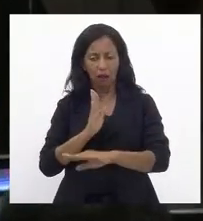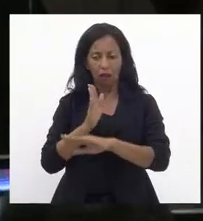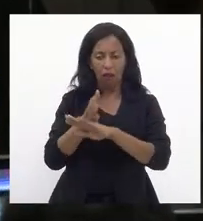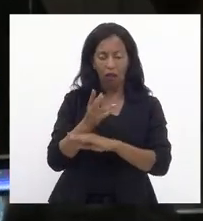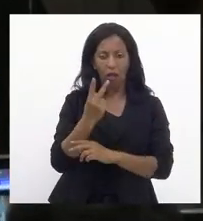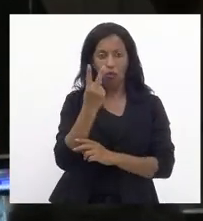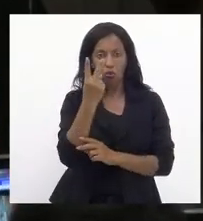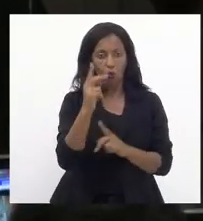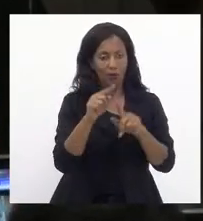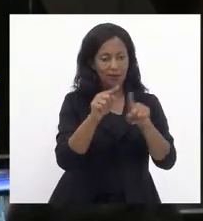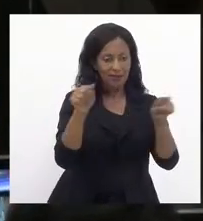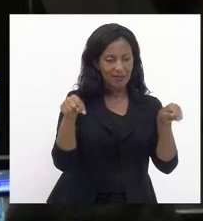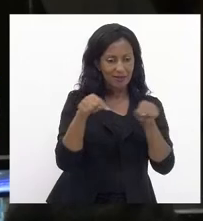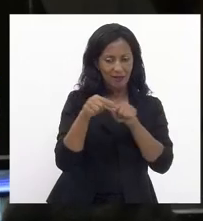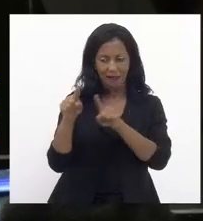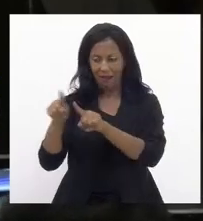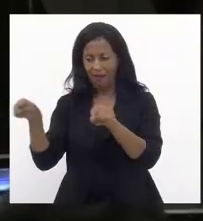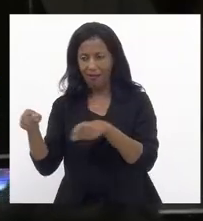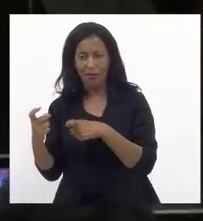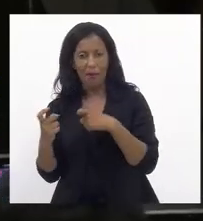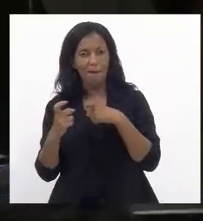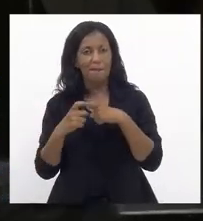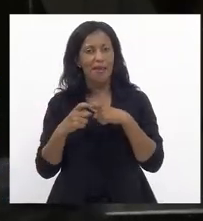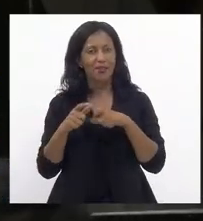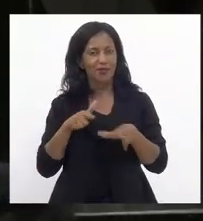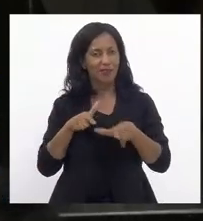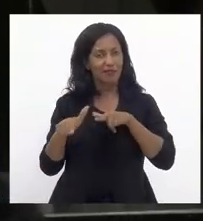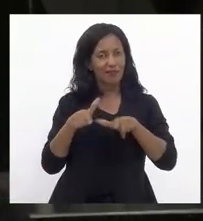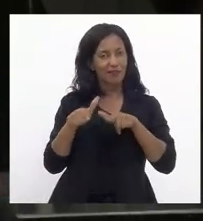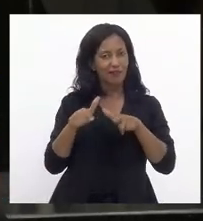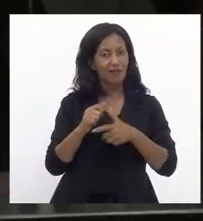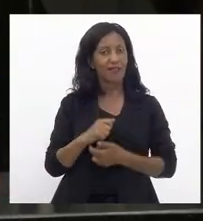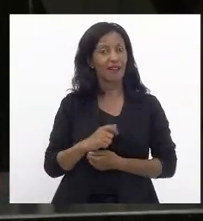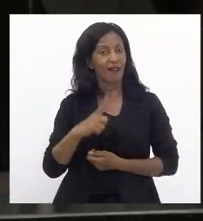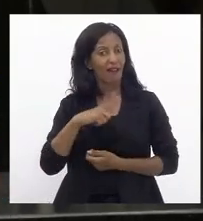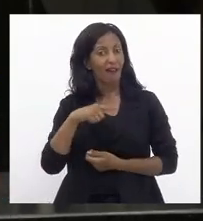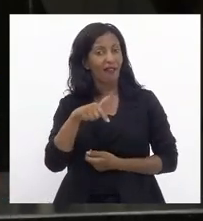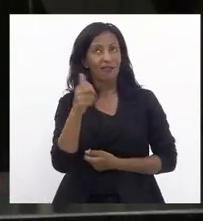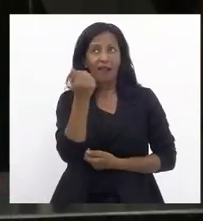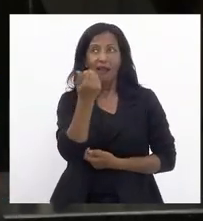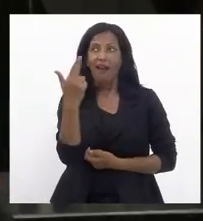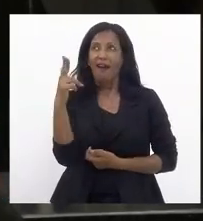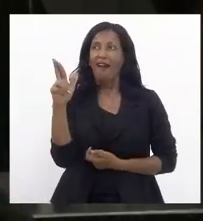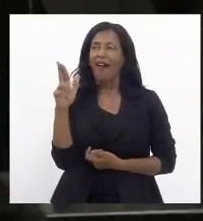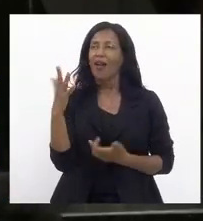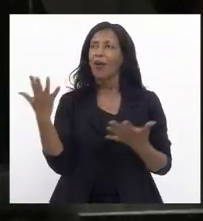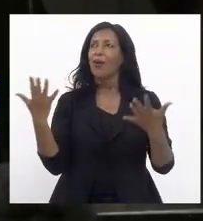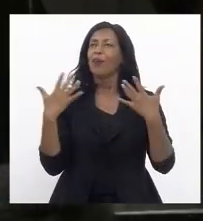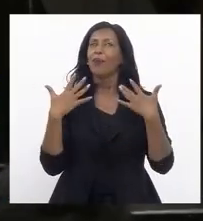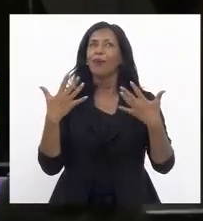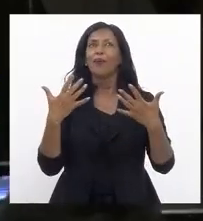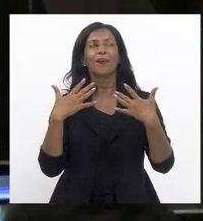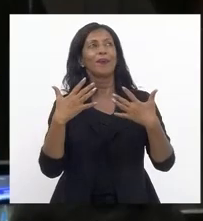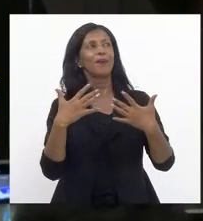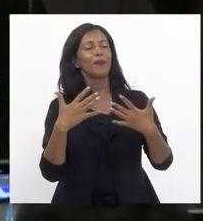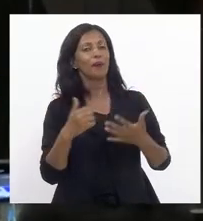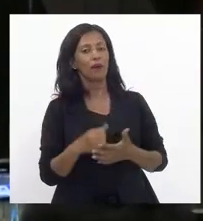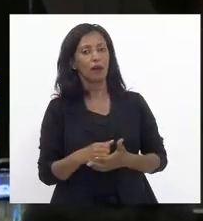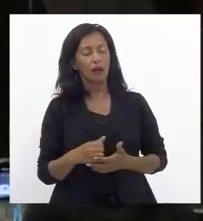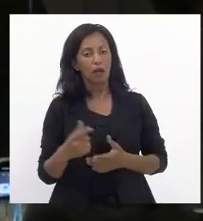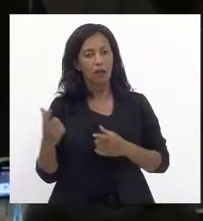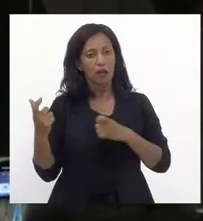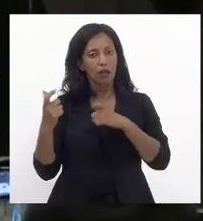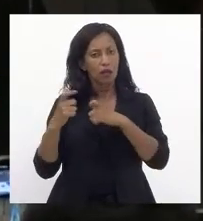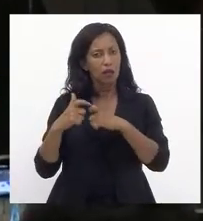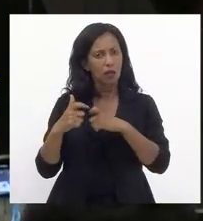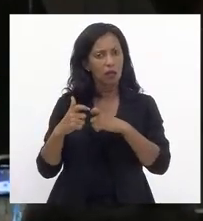dois consultórios dos médicos que estavam atendendo, tinha ali ar-condicionado para os